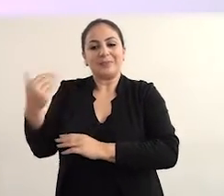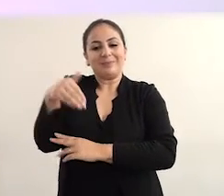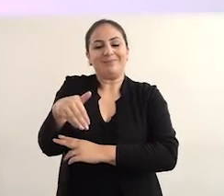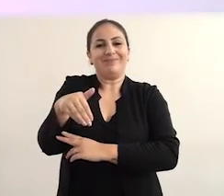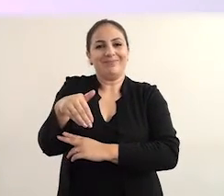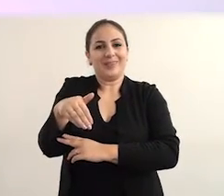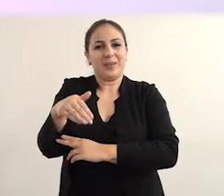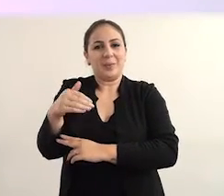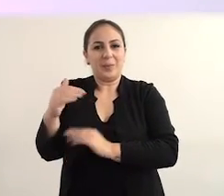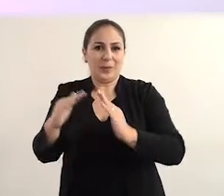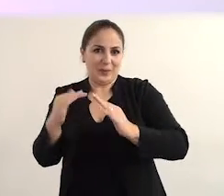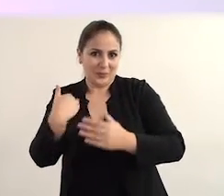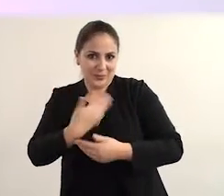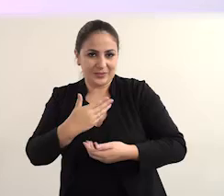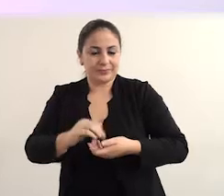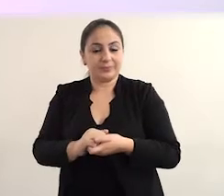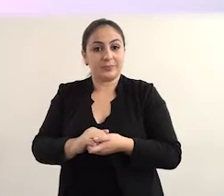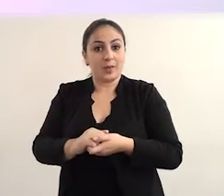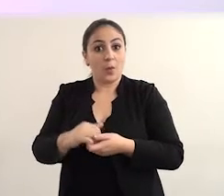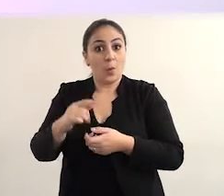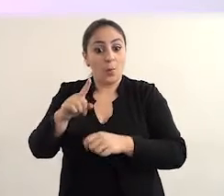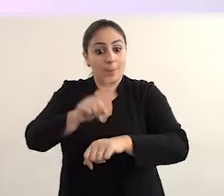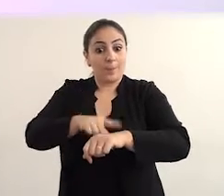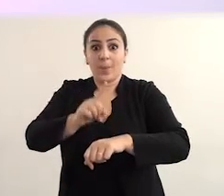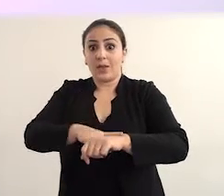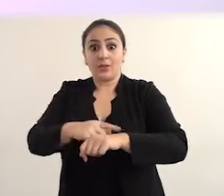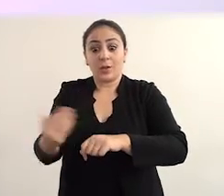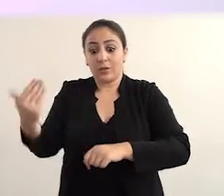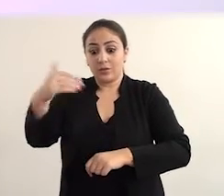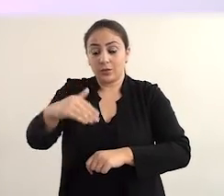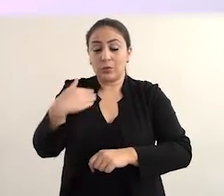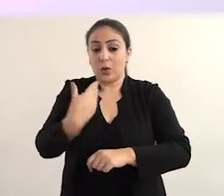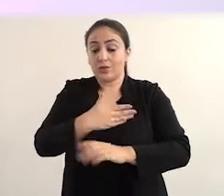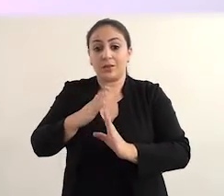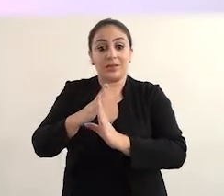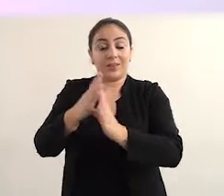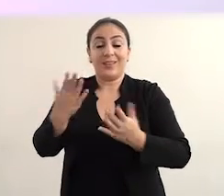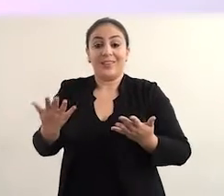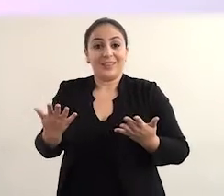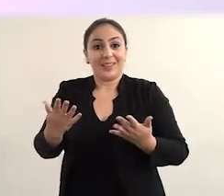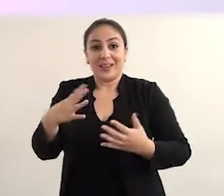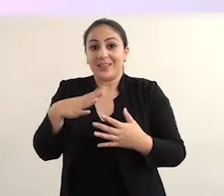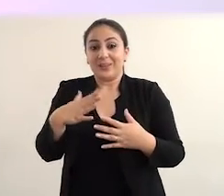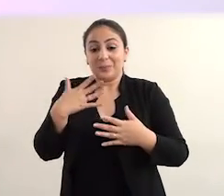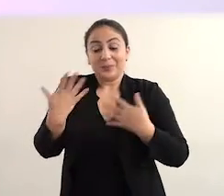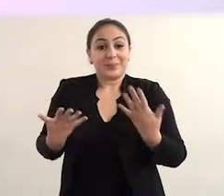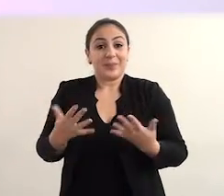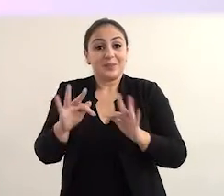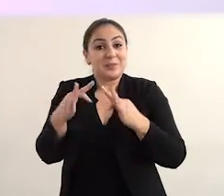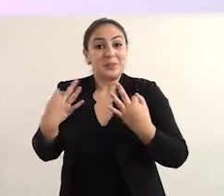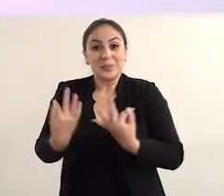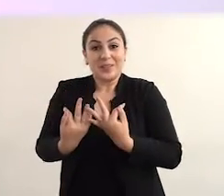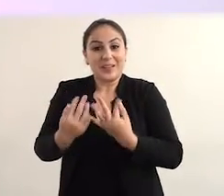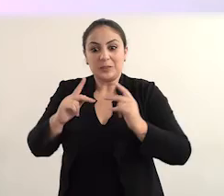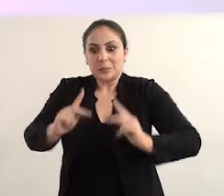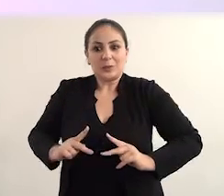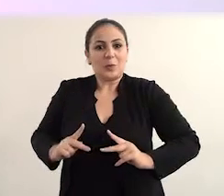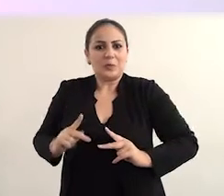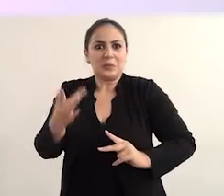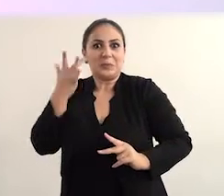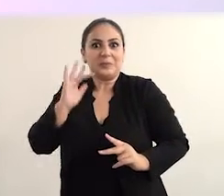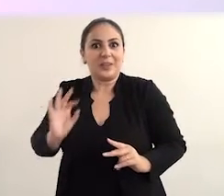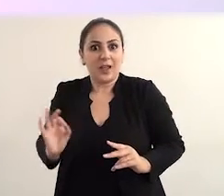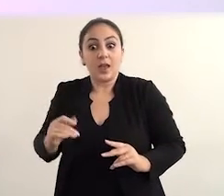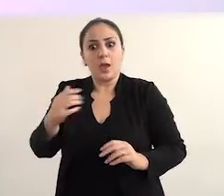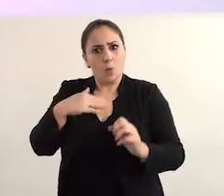nós. E quando ela veio para nós também foi uma surpresa para nossa família, porque ninguém esperava assim, porque eu poderia